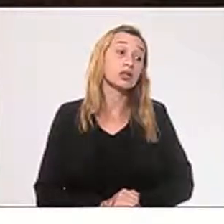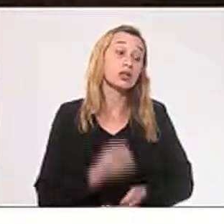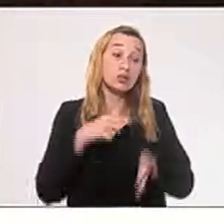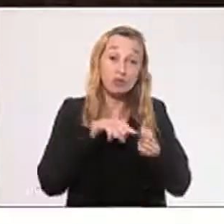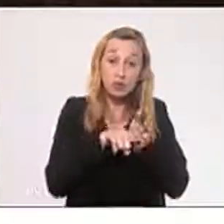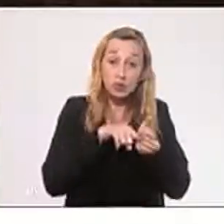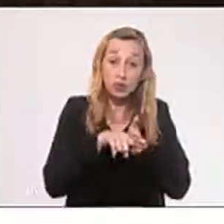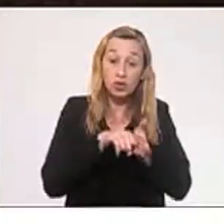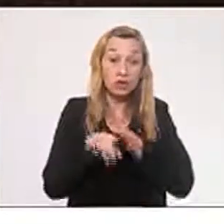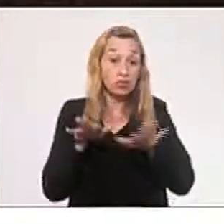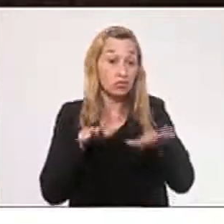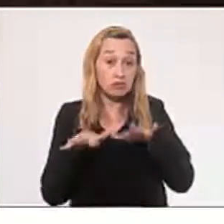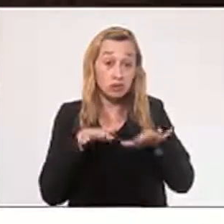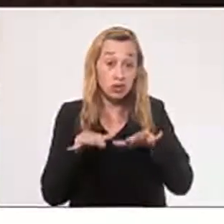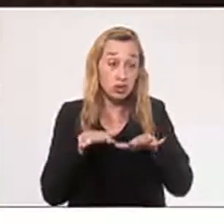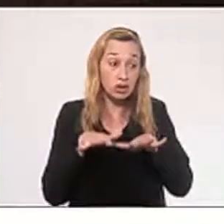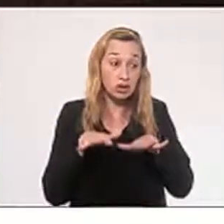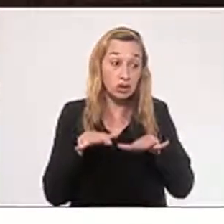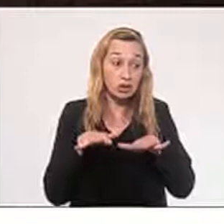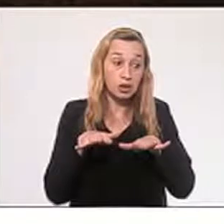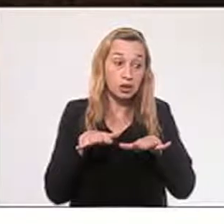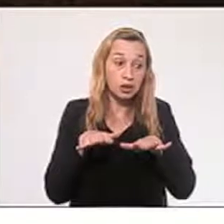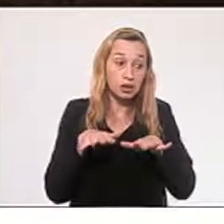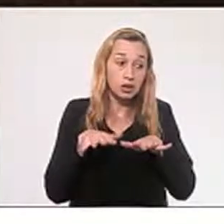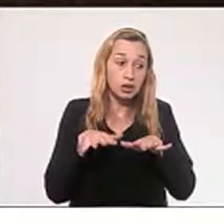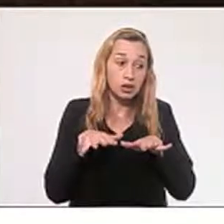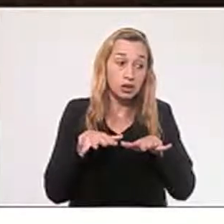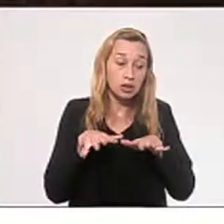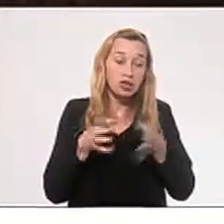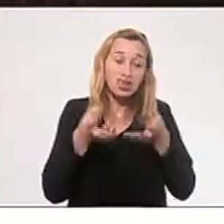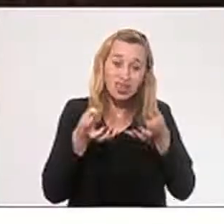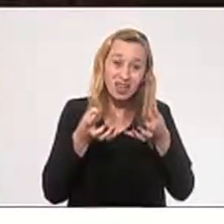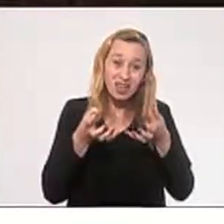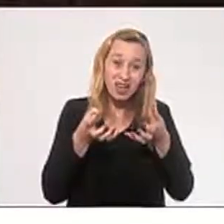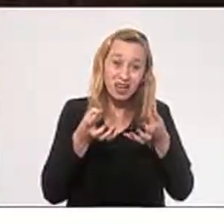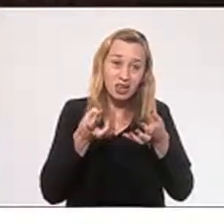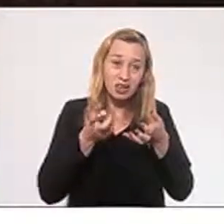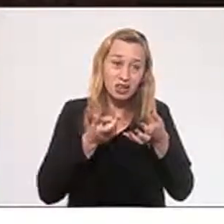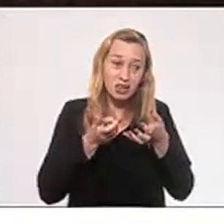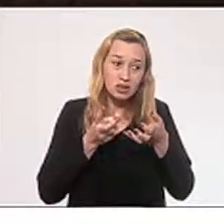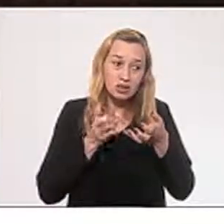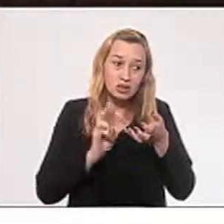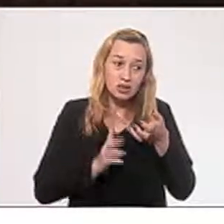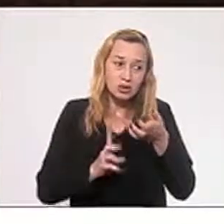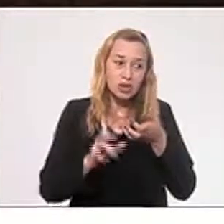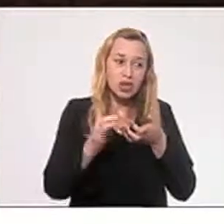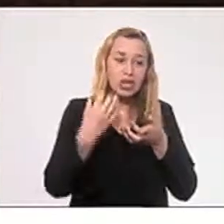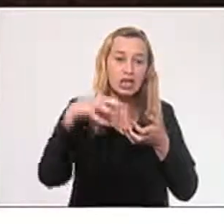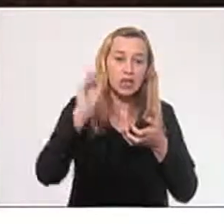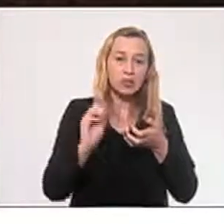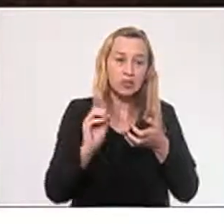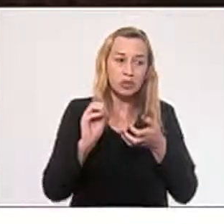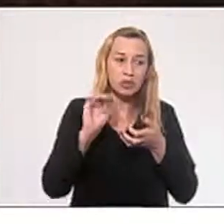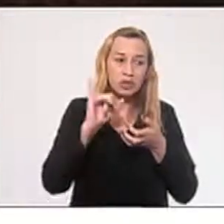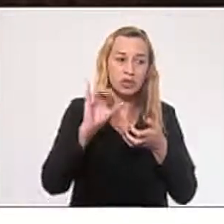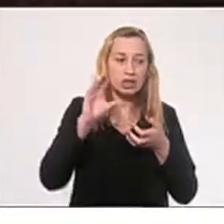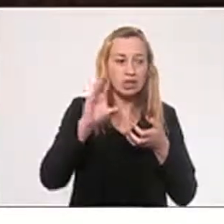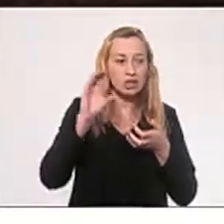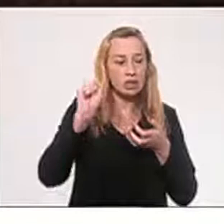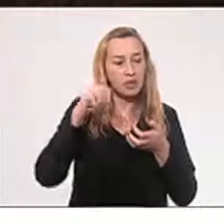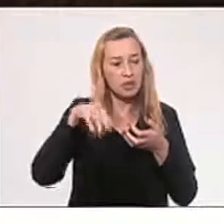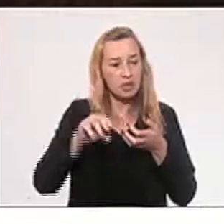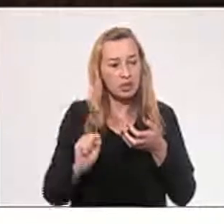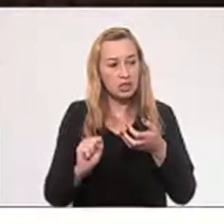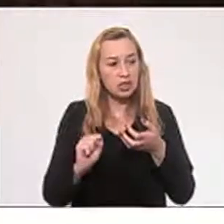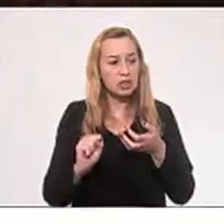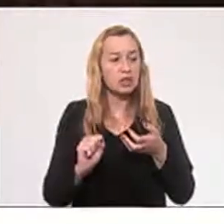um movimento que quer manter a alíquota de ICMS